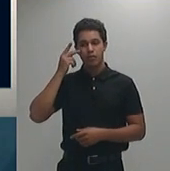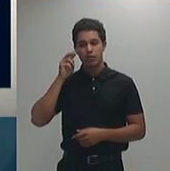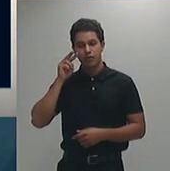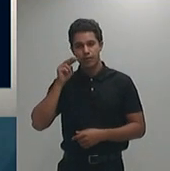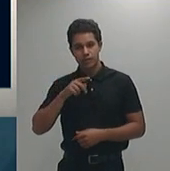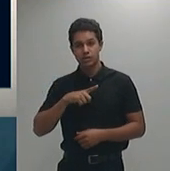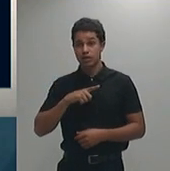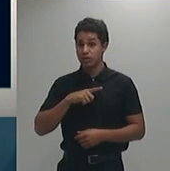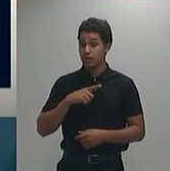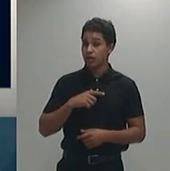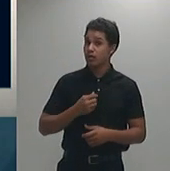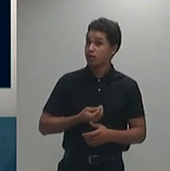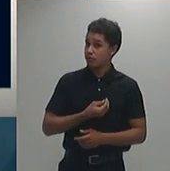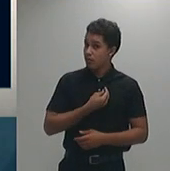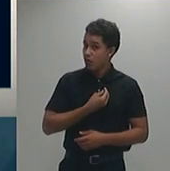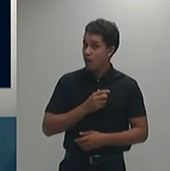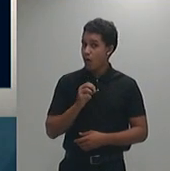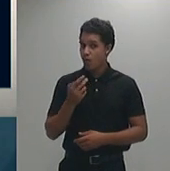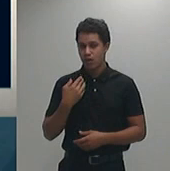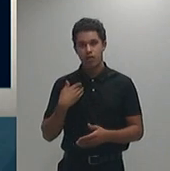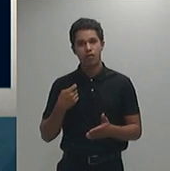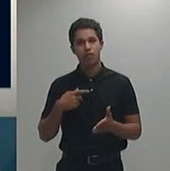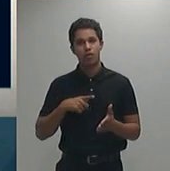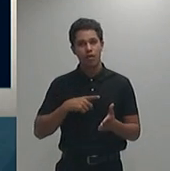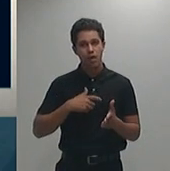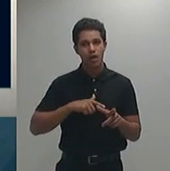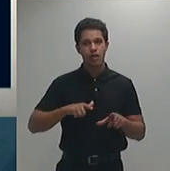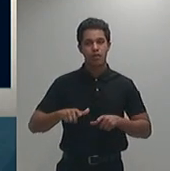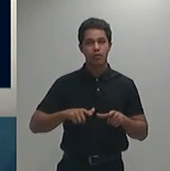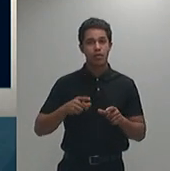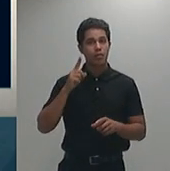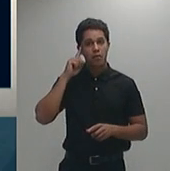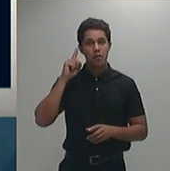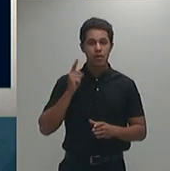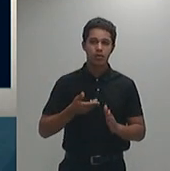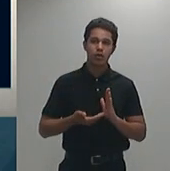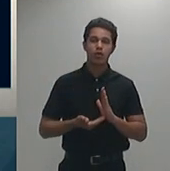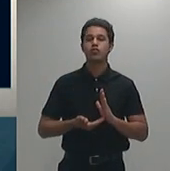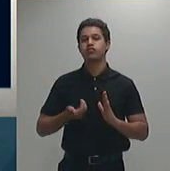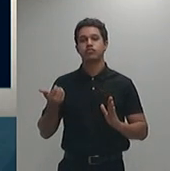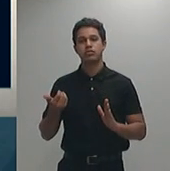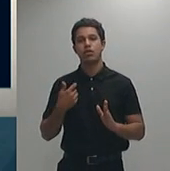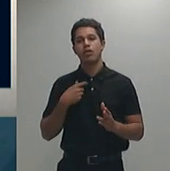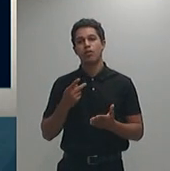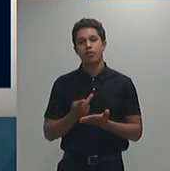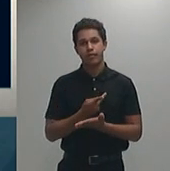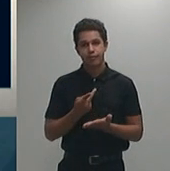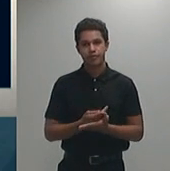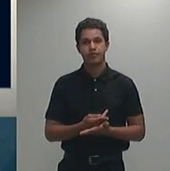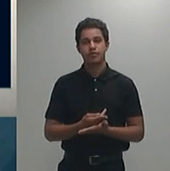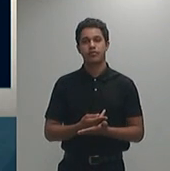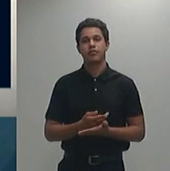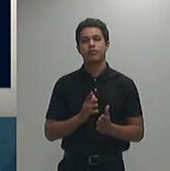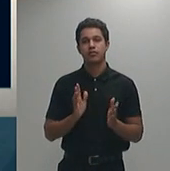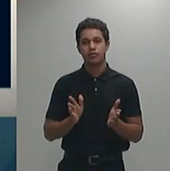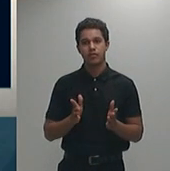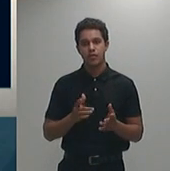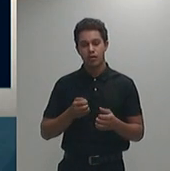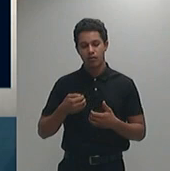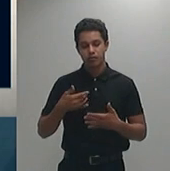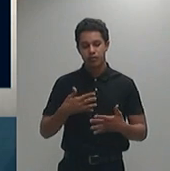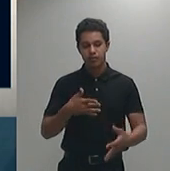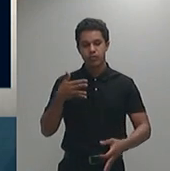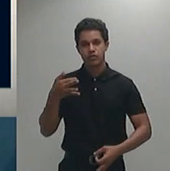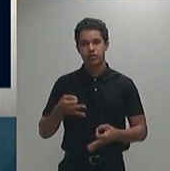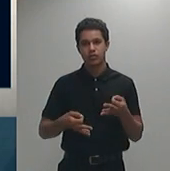reclamado mantida suspensão do procedimento arbitral por ele já determinada até o trânsito em julgado da reclamação